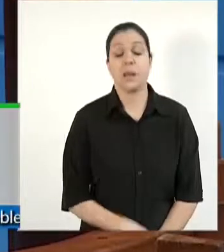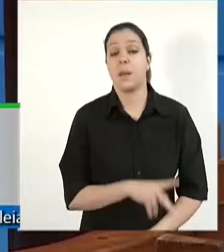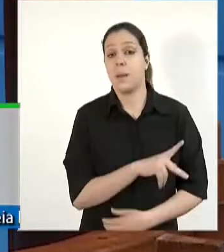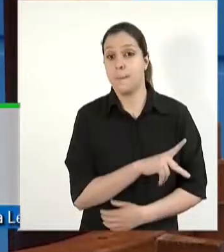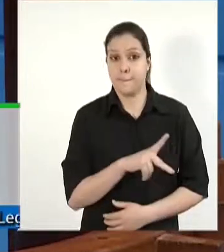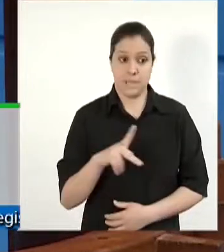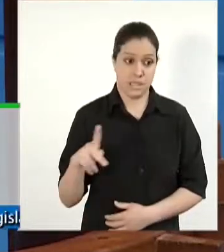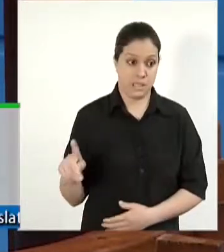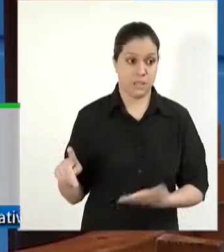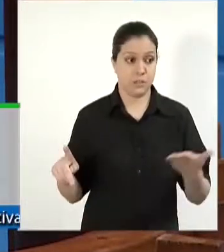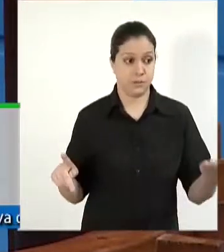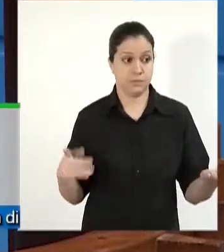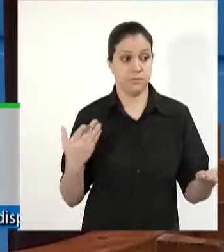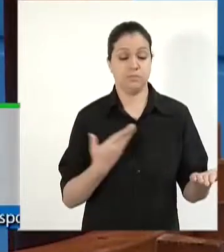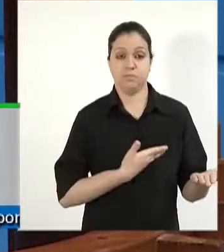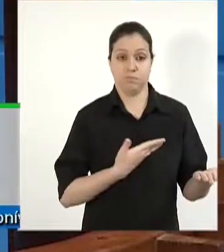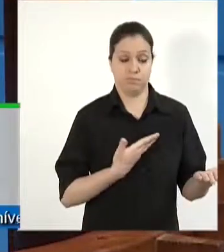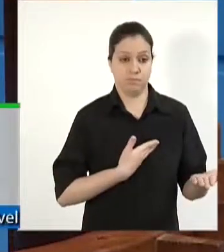demais colegas